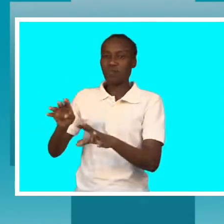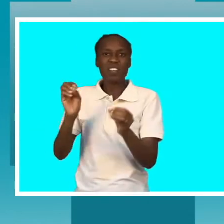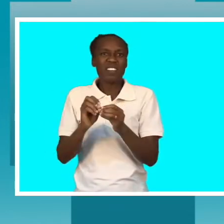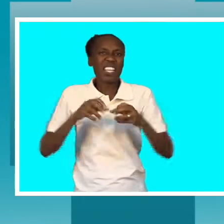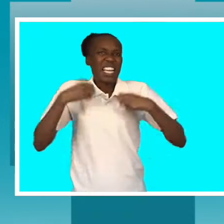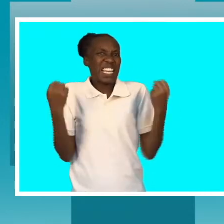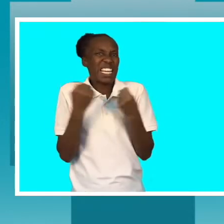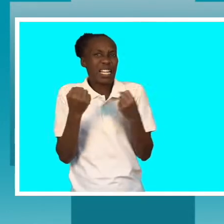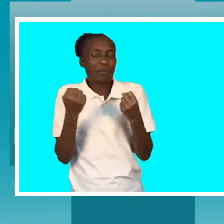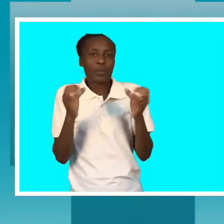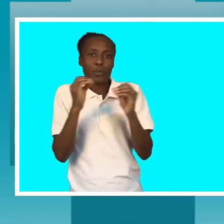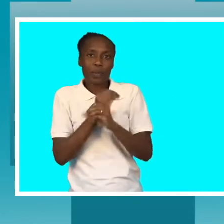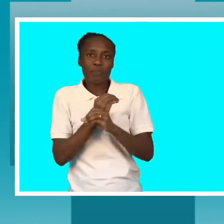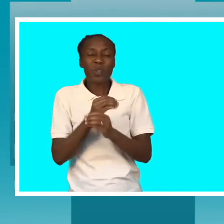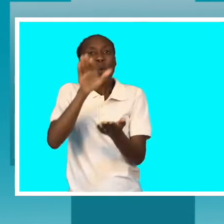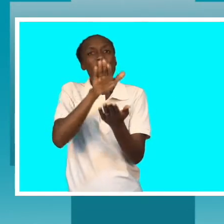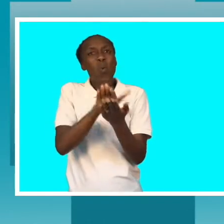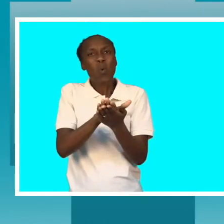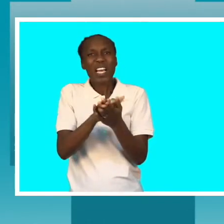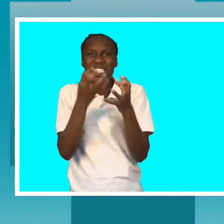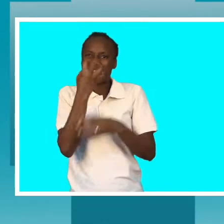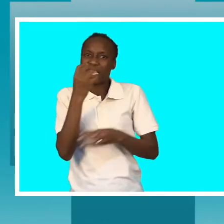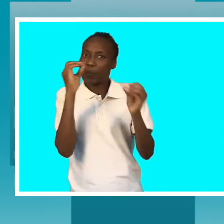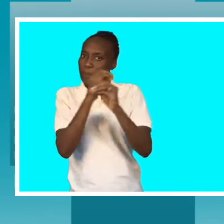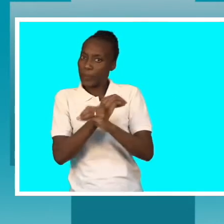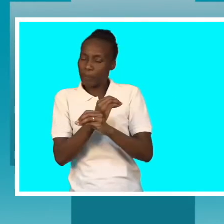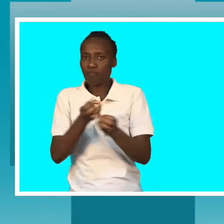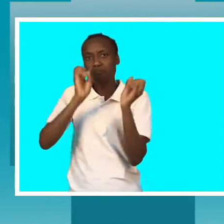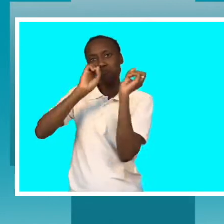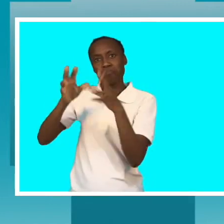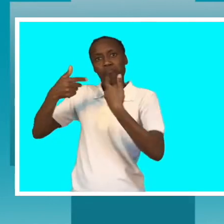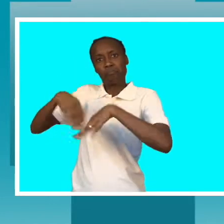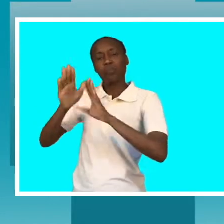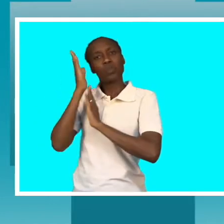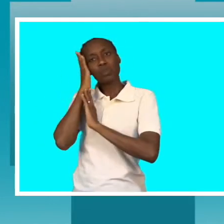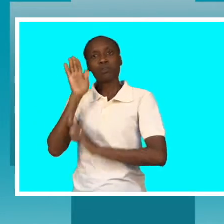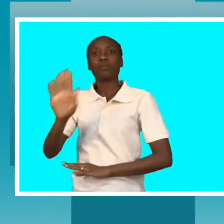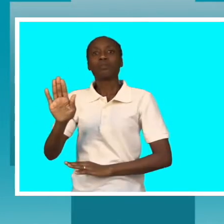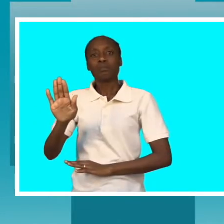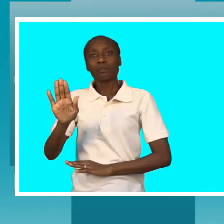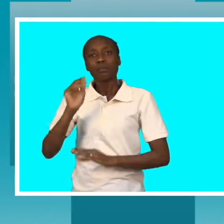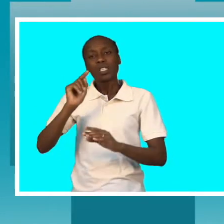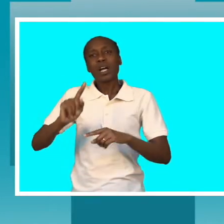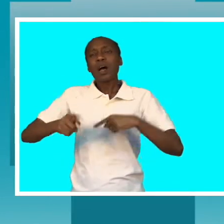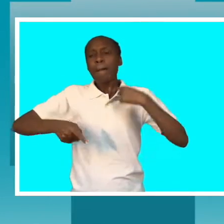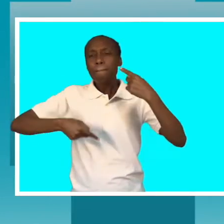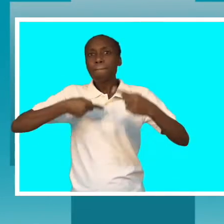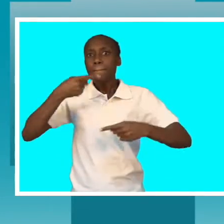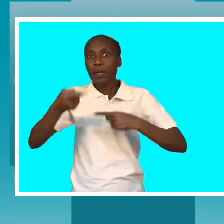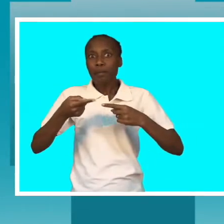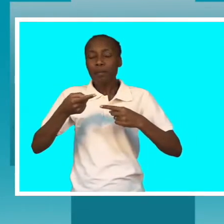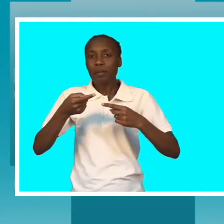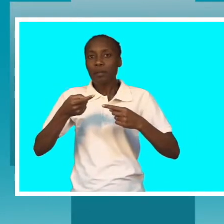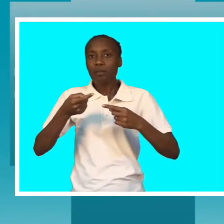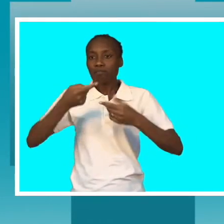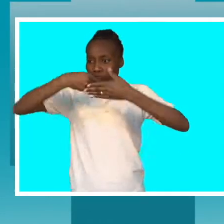e deixaram lá. Não depressaram o quê? Levaram para por onde? No morgue. Então, deixaram assim. Dormiram mesmo lá. No